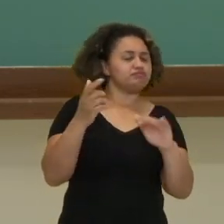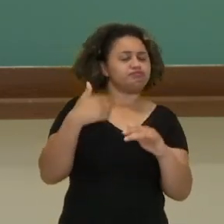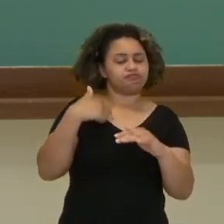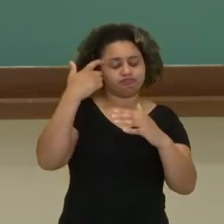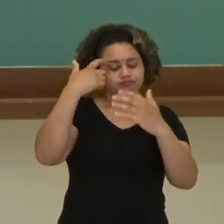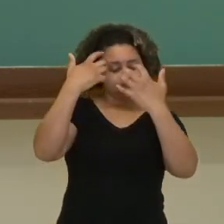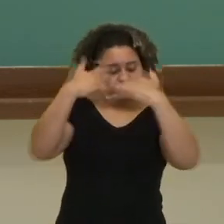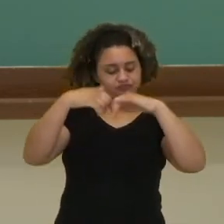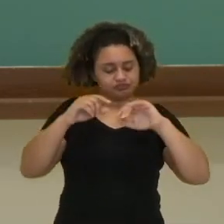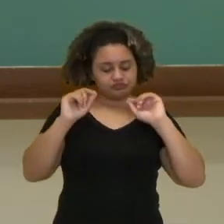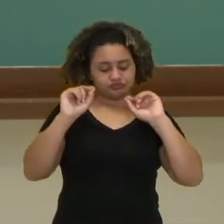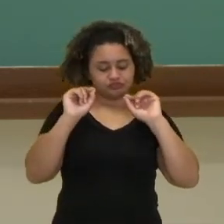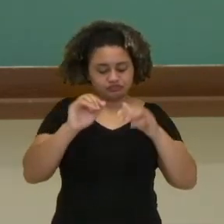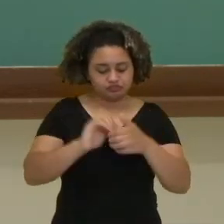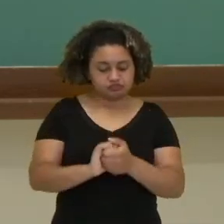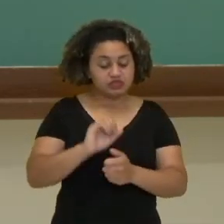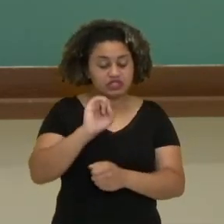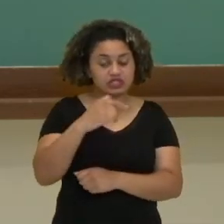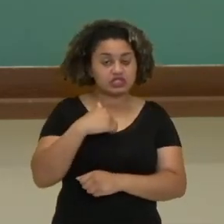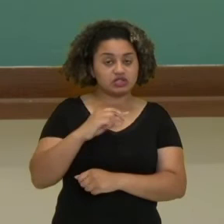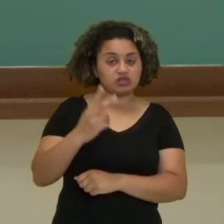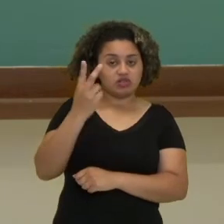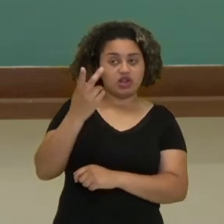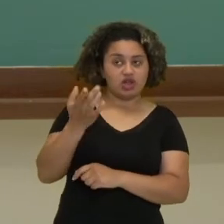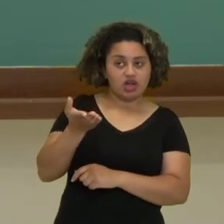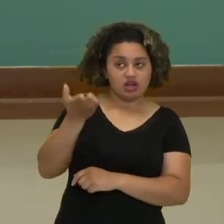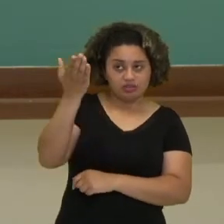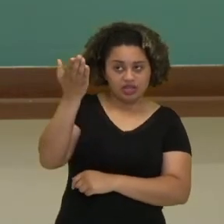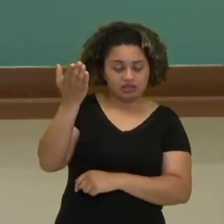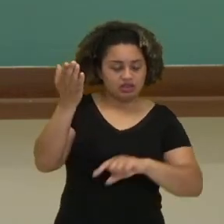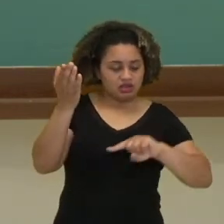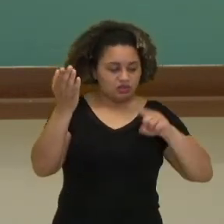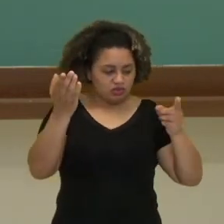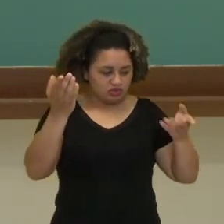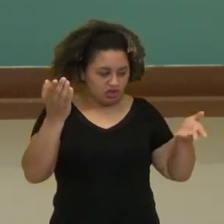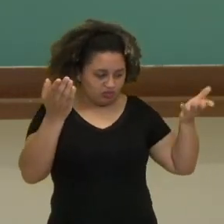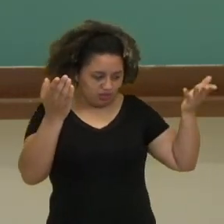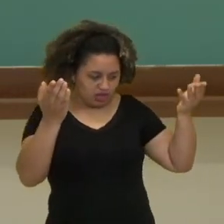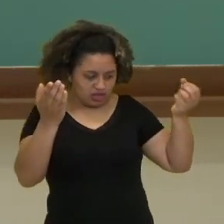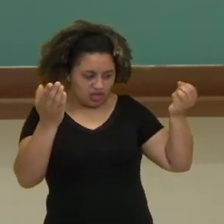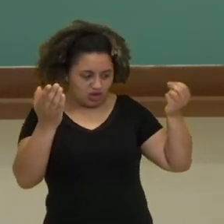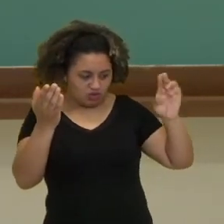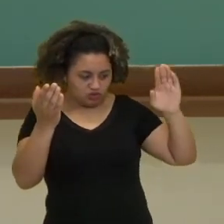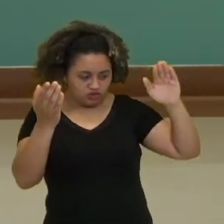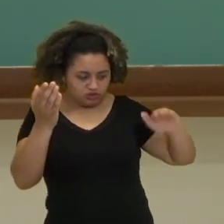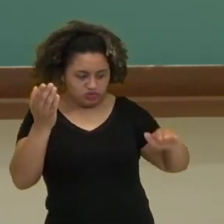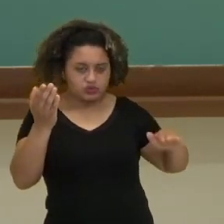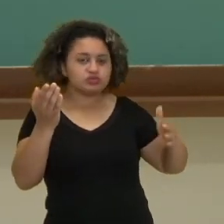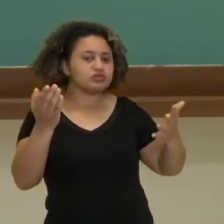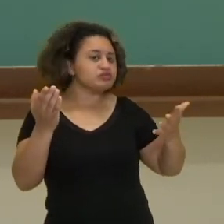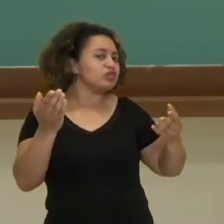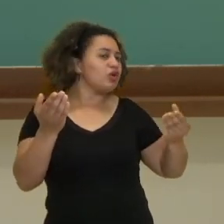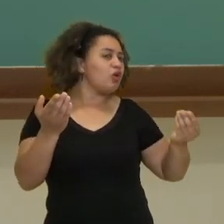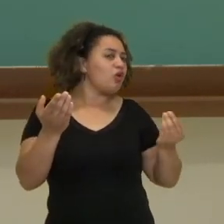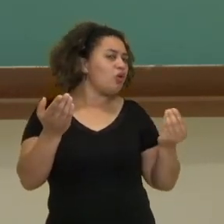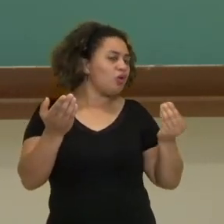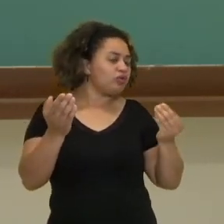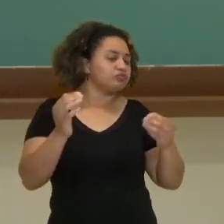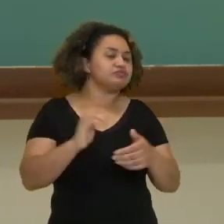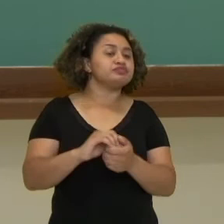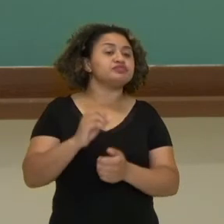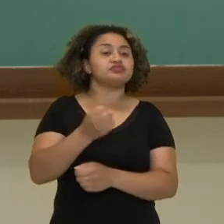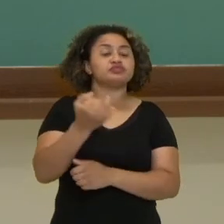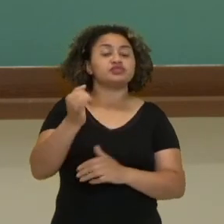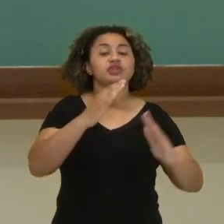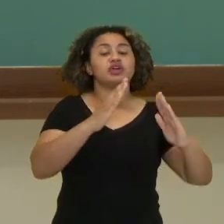assim, olha, se uma grandeza aumentar, será que a outra também vai aumentar? Ou seja, se a quantidade